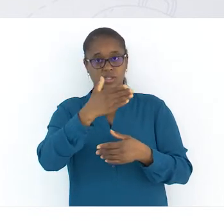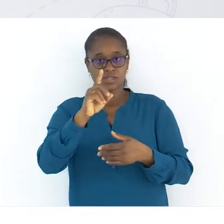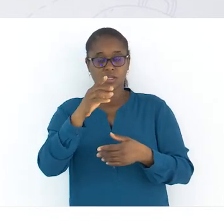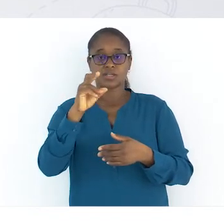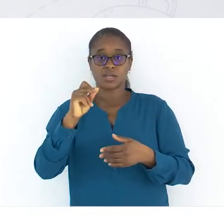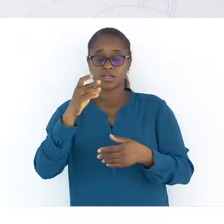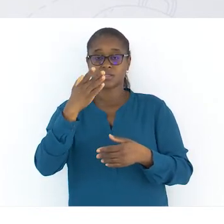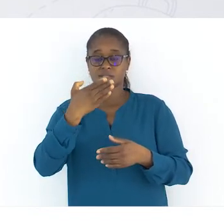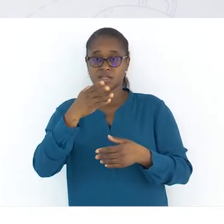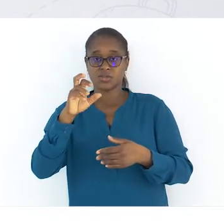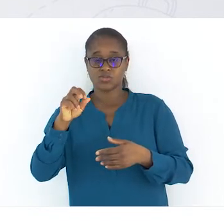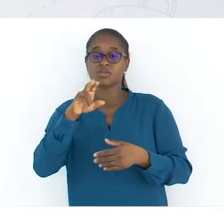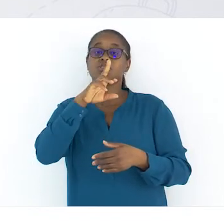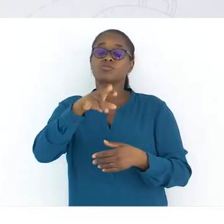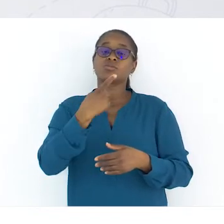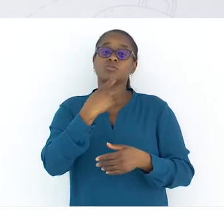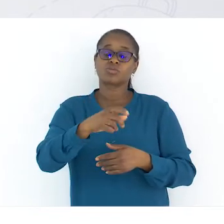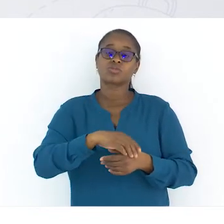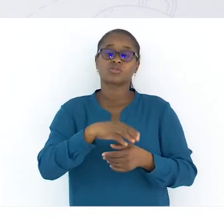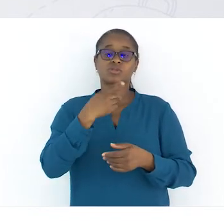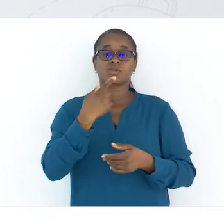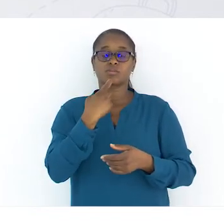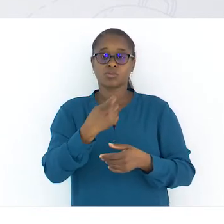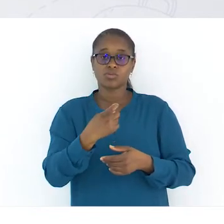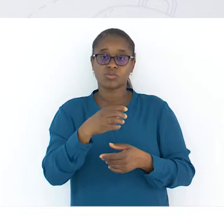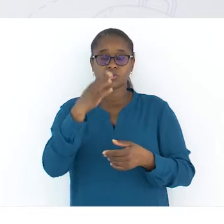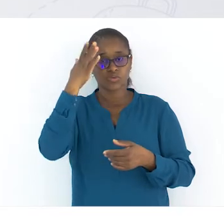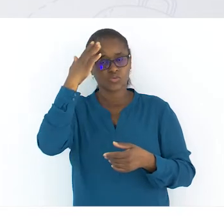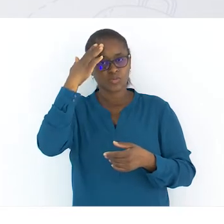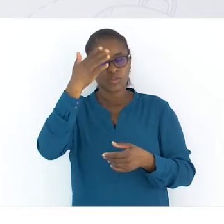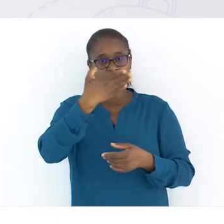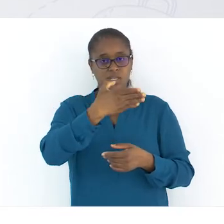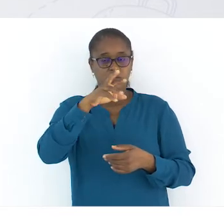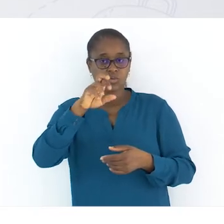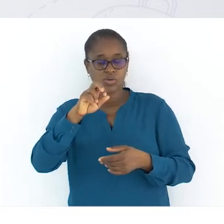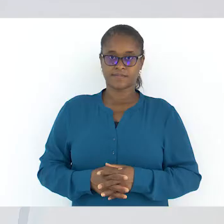responde as questões das páginas 78 e 80.